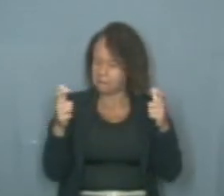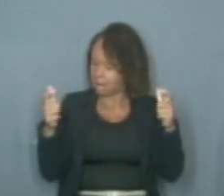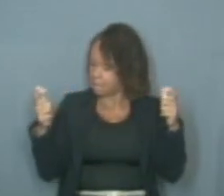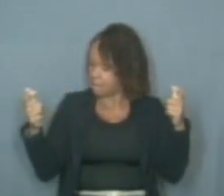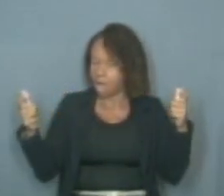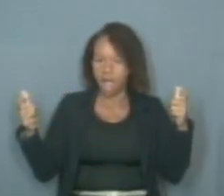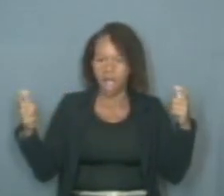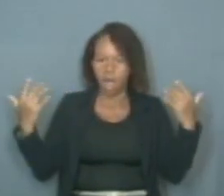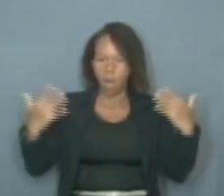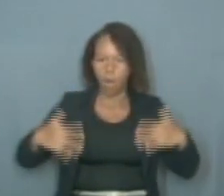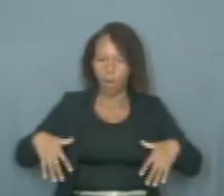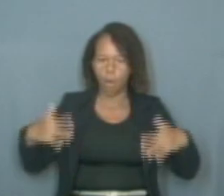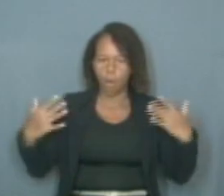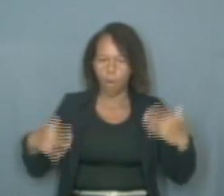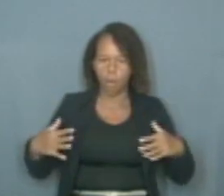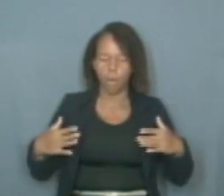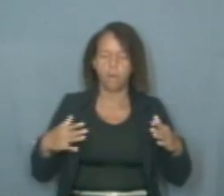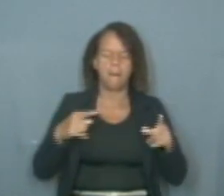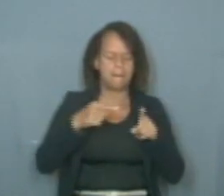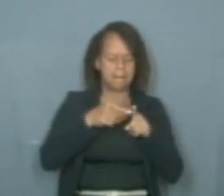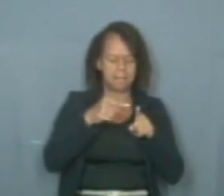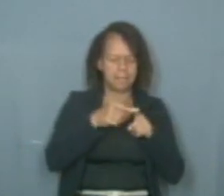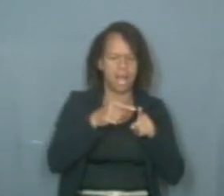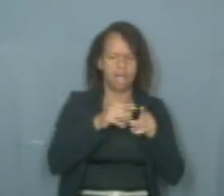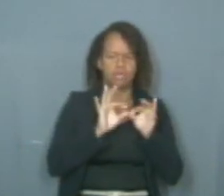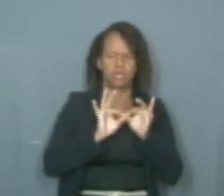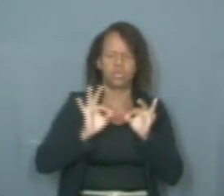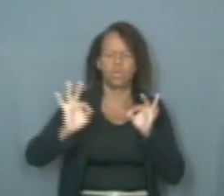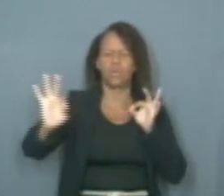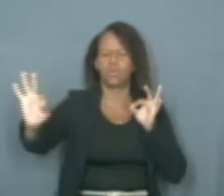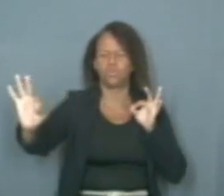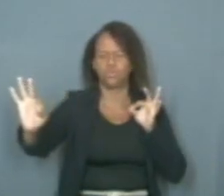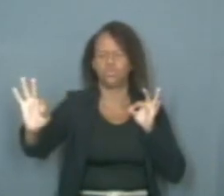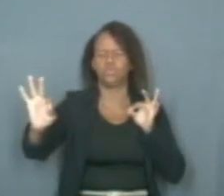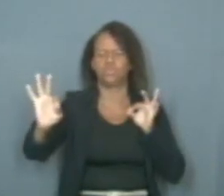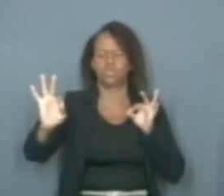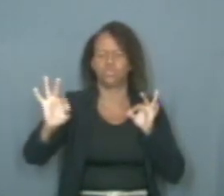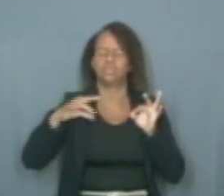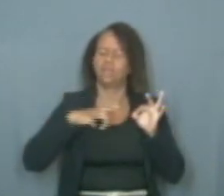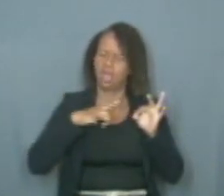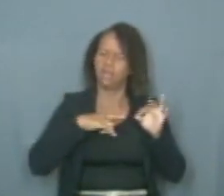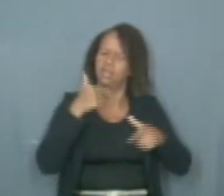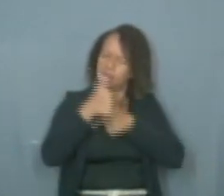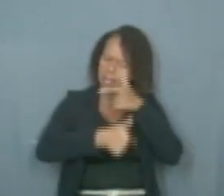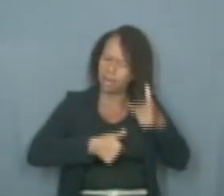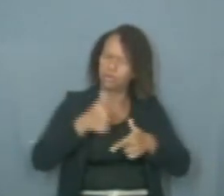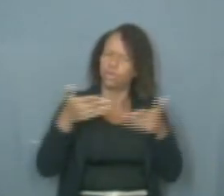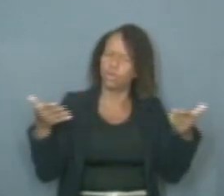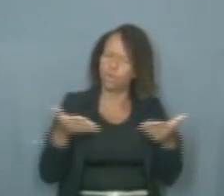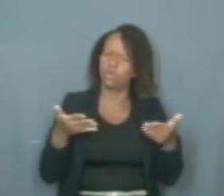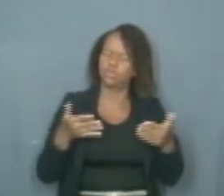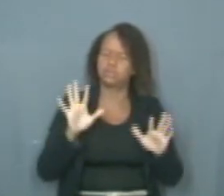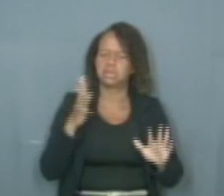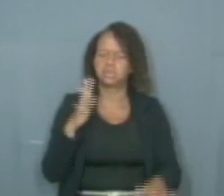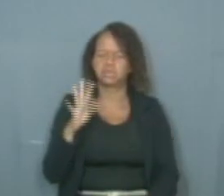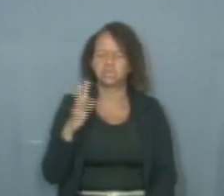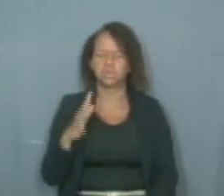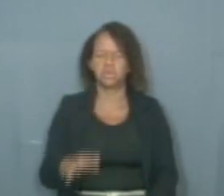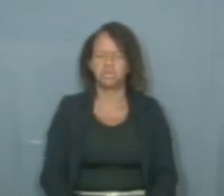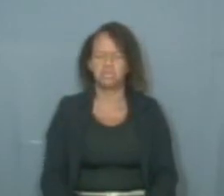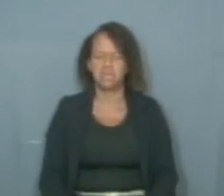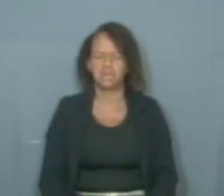se inchando, os bairros ficando longe, nós temos hoje trabalhadores que gastam,